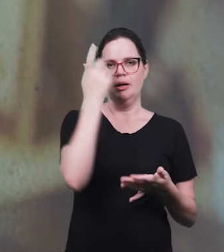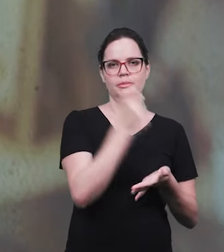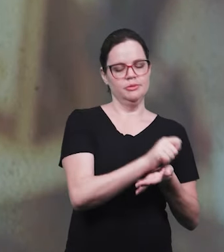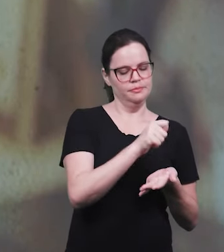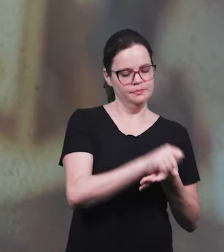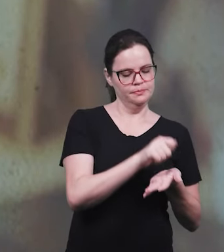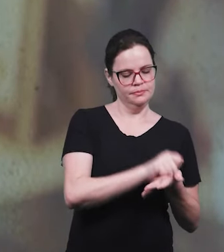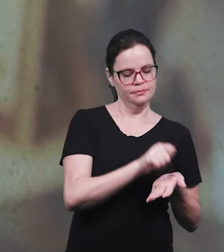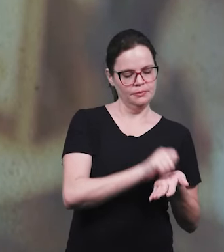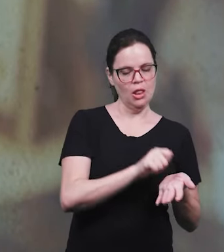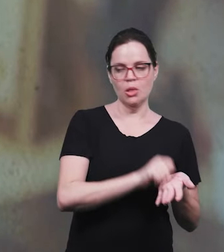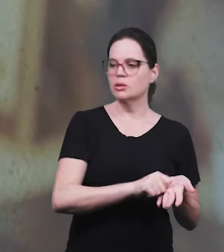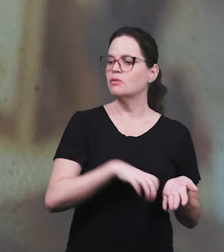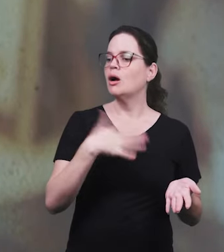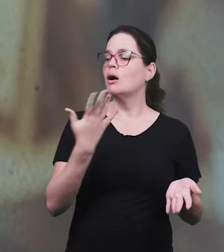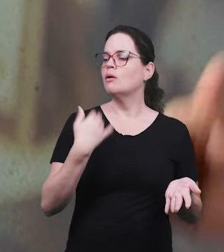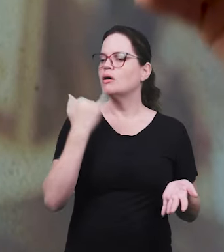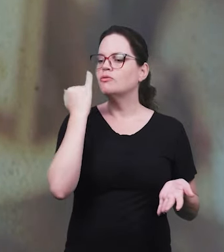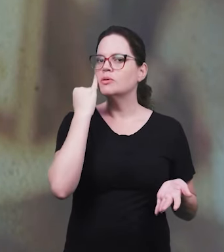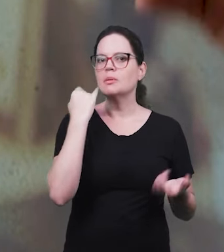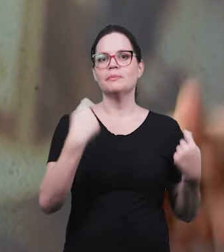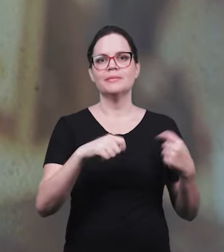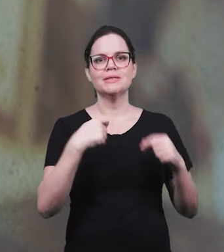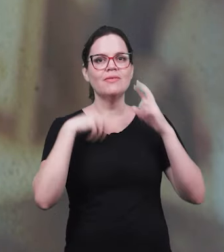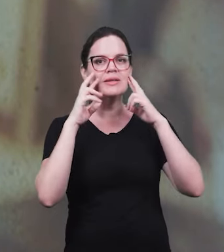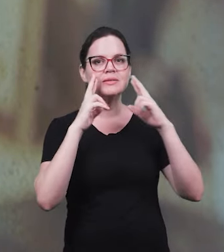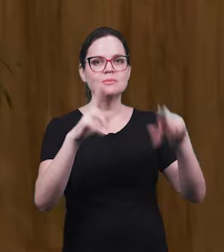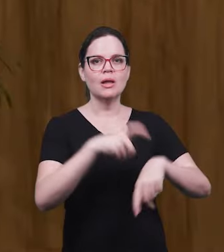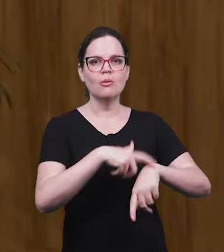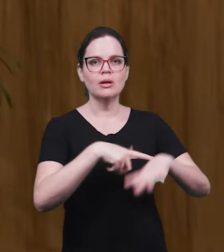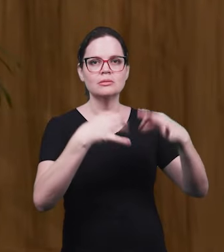principais dados do processo. Tinha que respeitar o horário de atendimento.